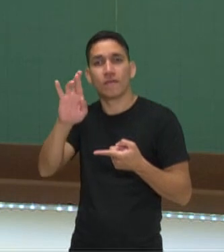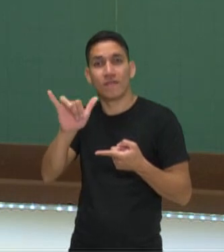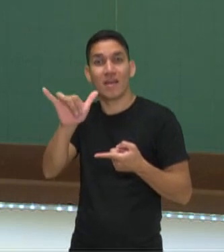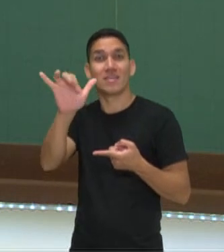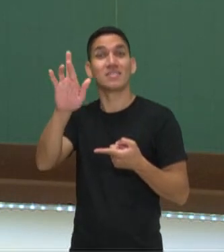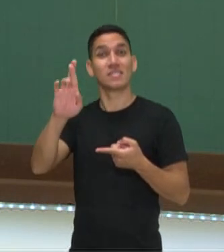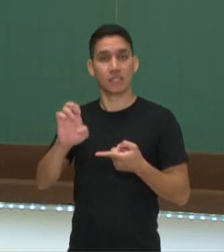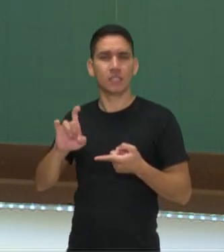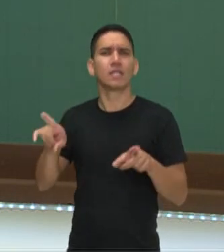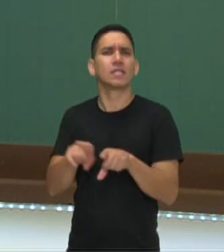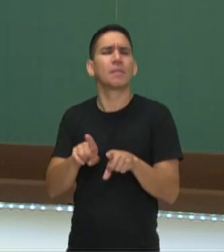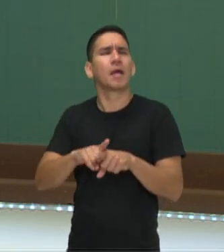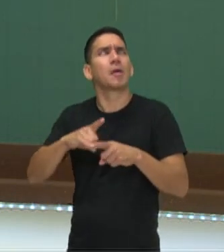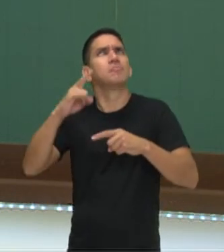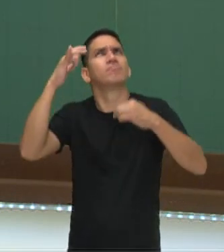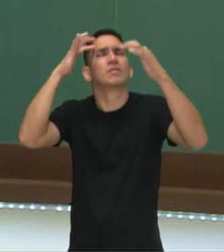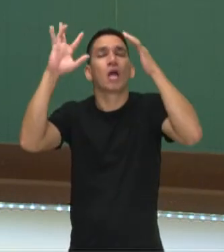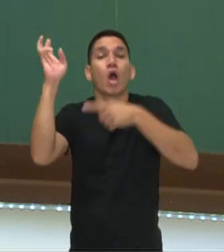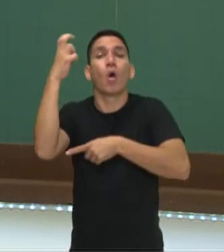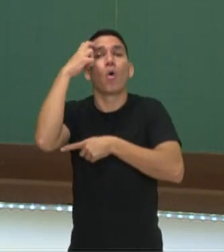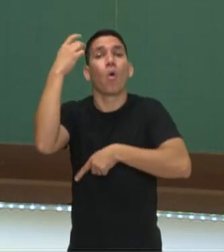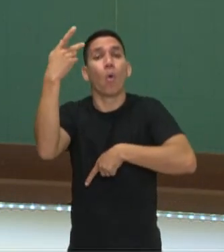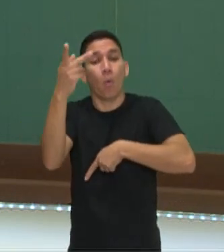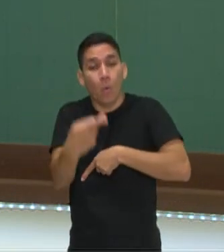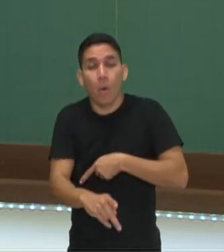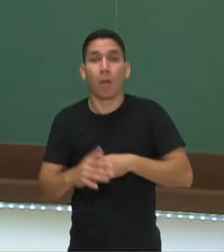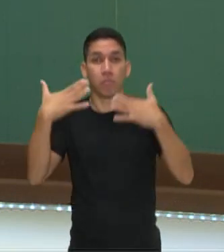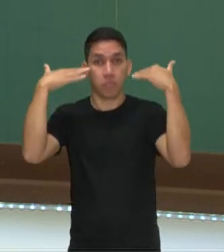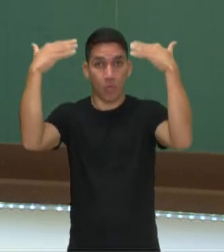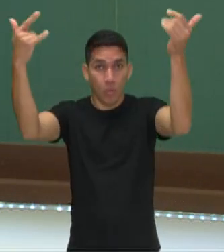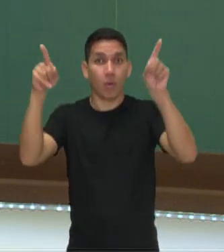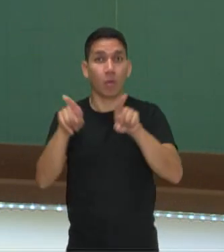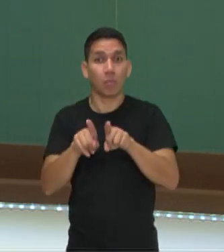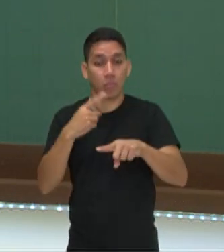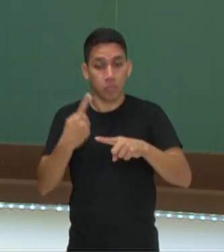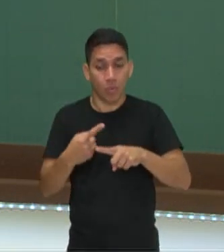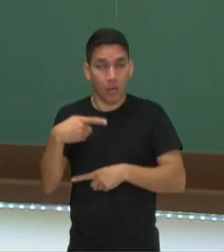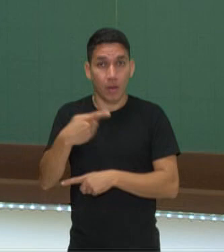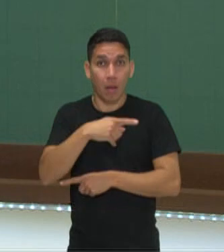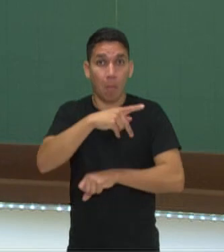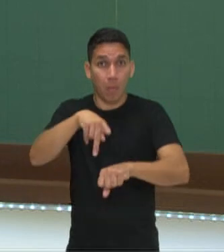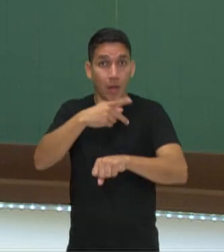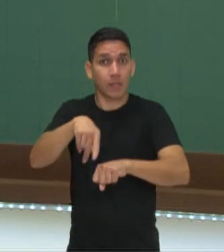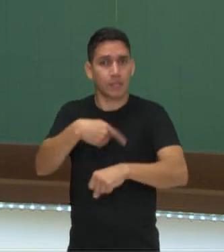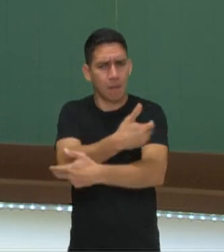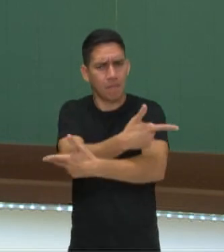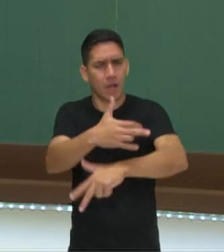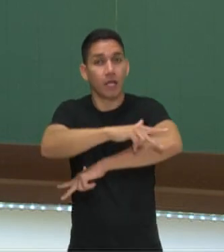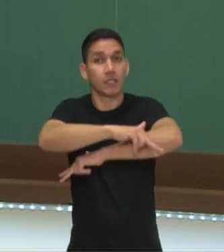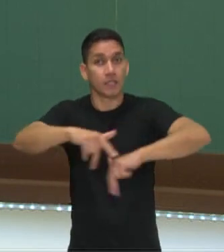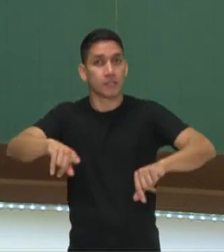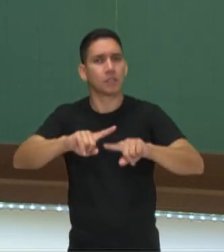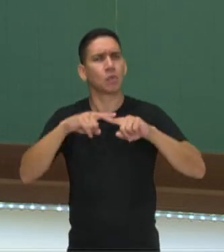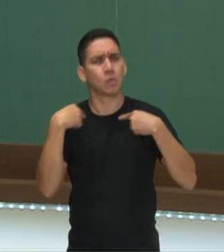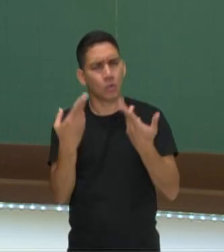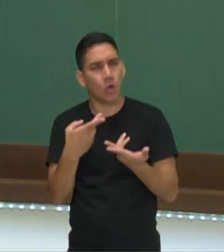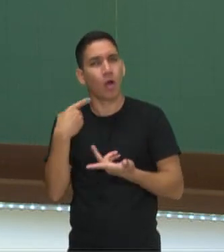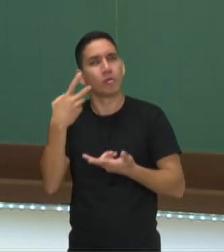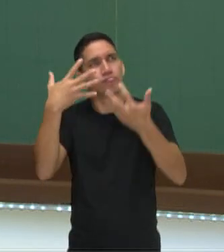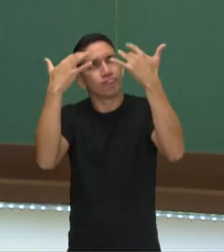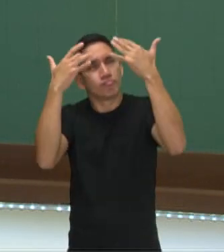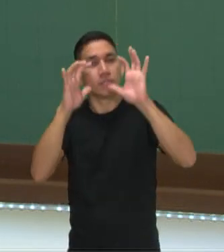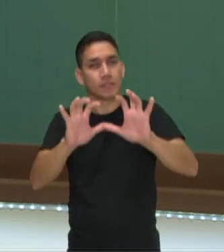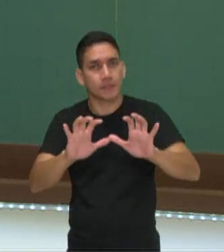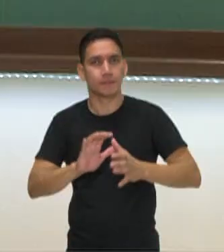no Brasil, que é bastante difundida. O nosso país é um país multiétnico, então nós vamos pensar um pouco essas questões